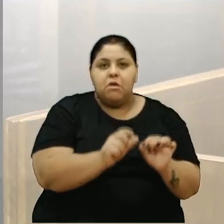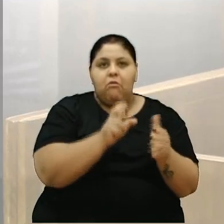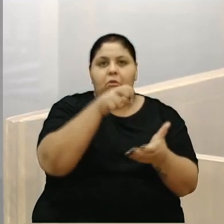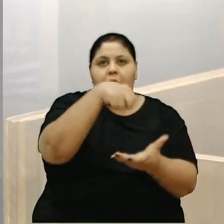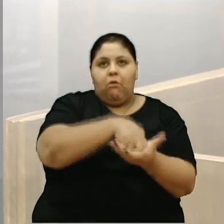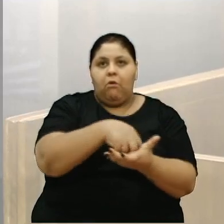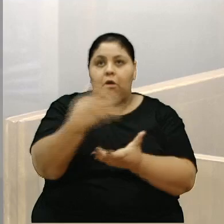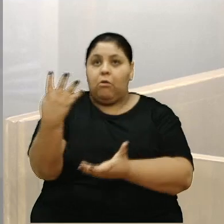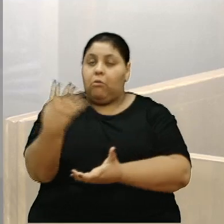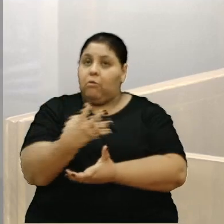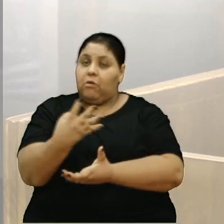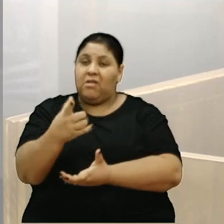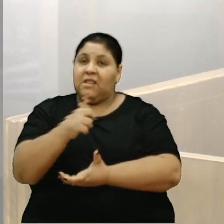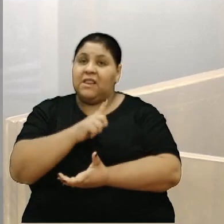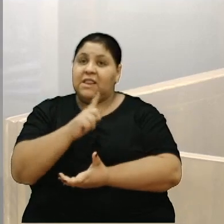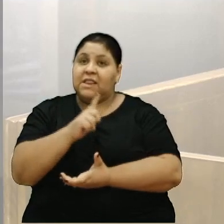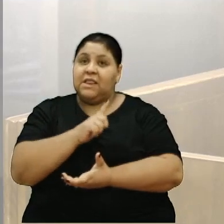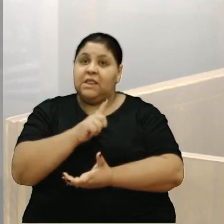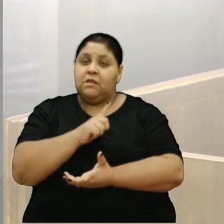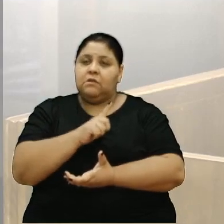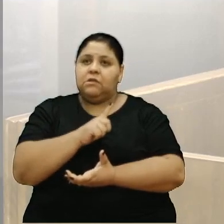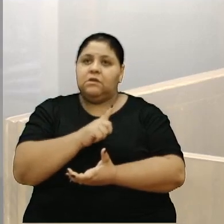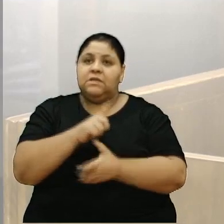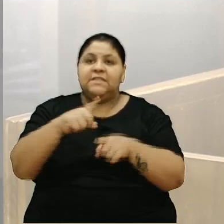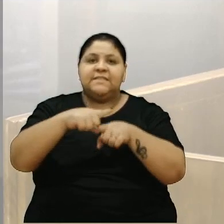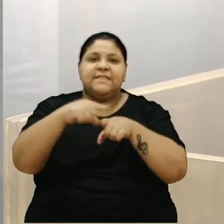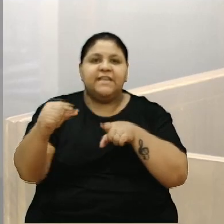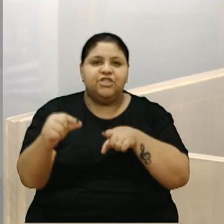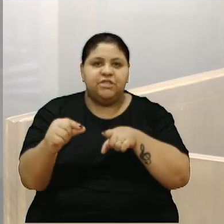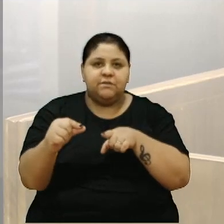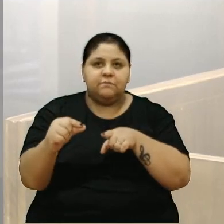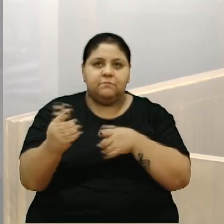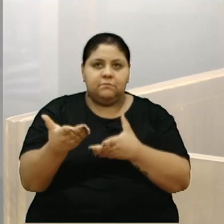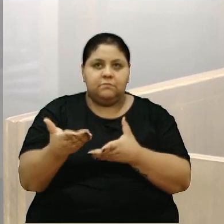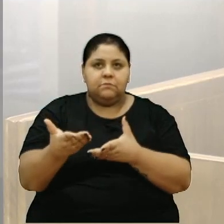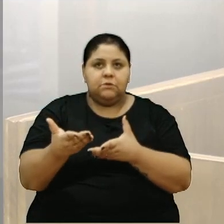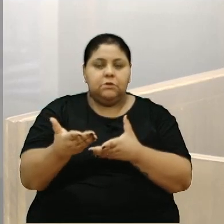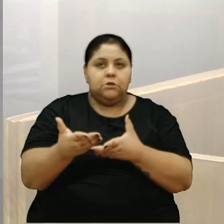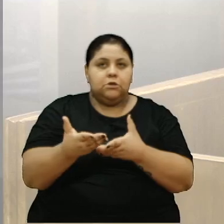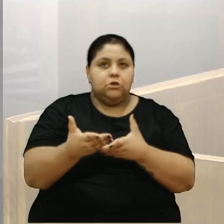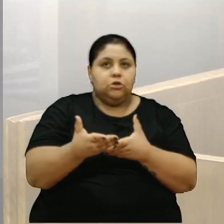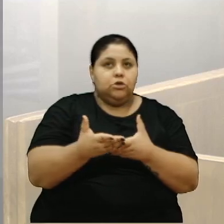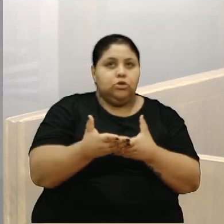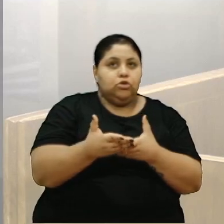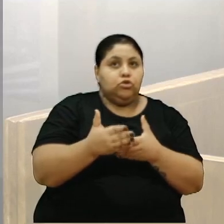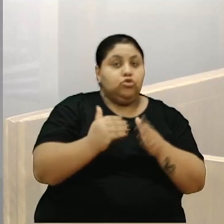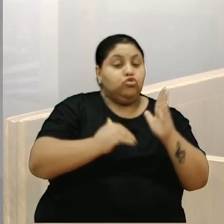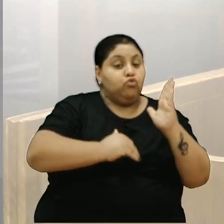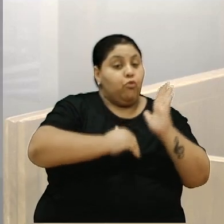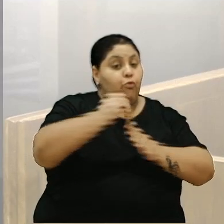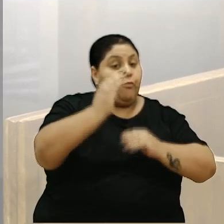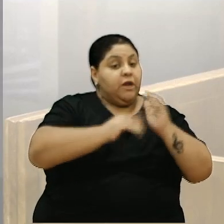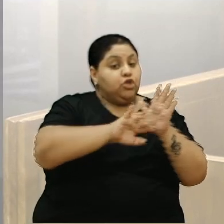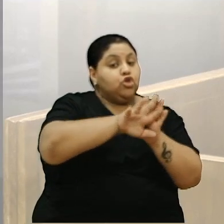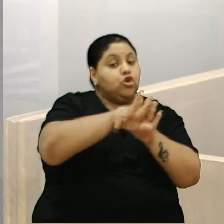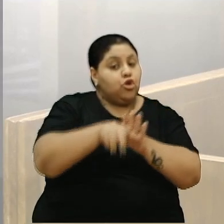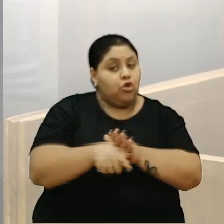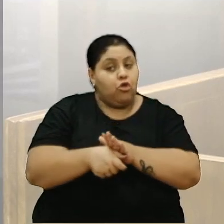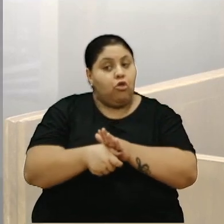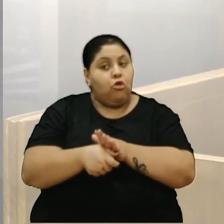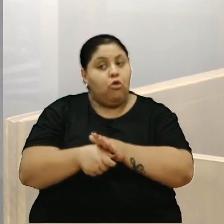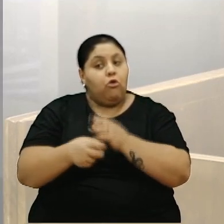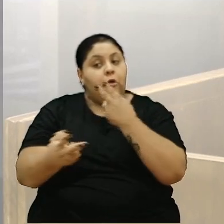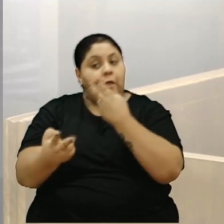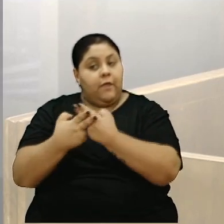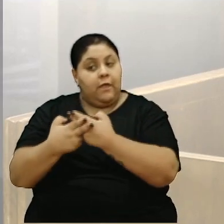quarto lugar, não existe saidinha. Se tu cometeu o crime, tu vai para a cadeia e tu fica até pagar o